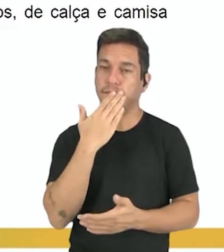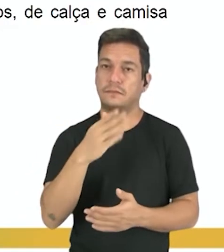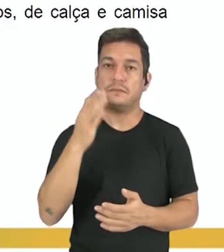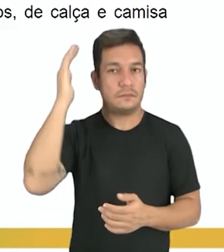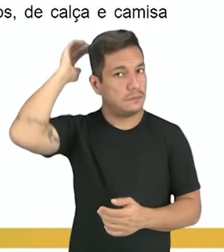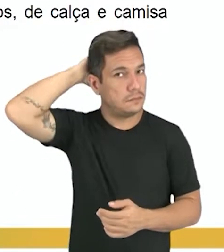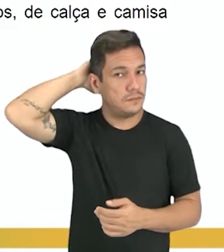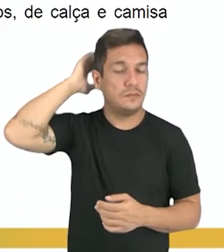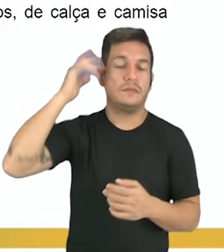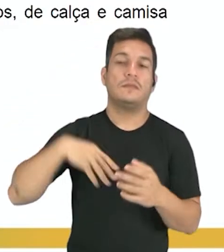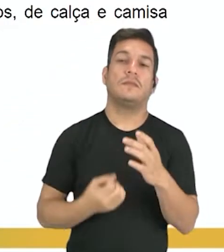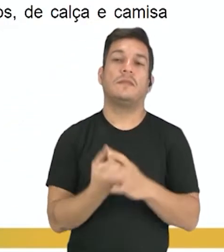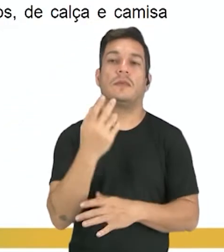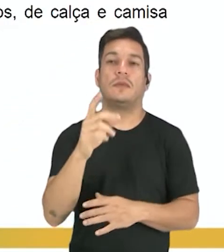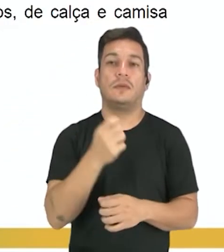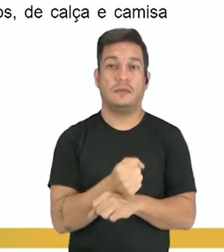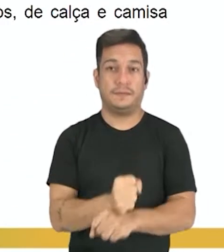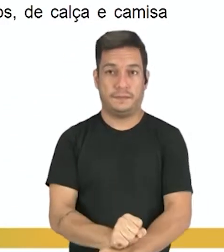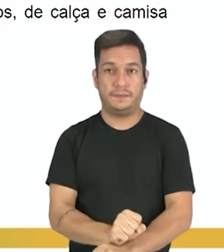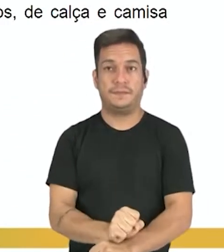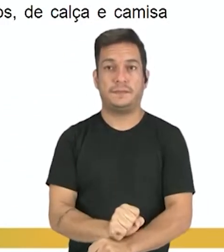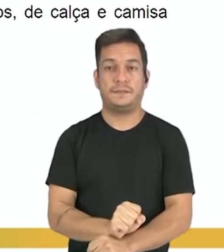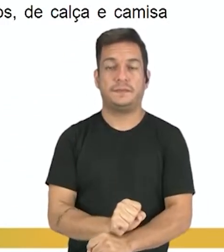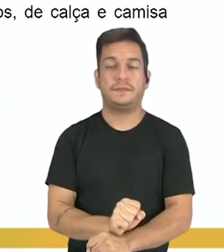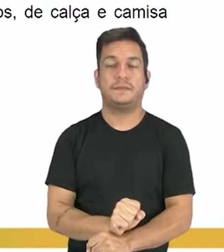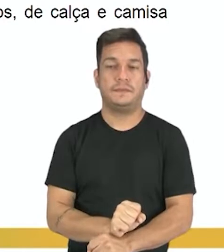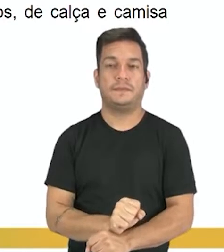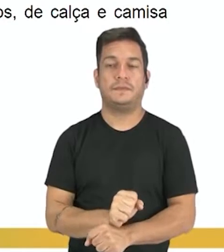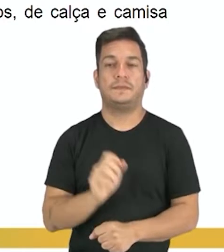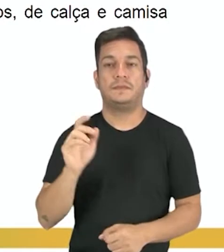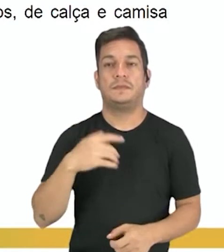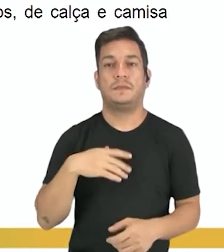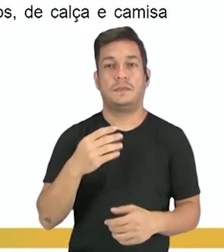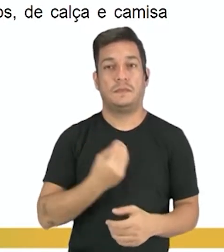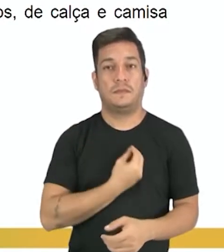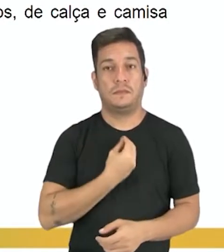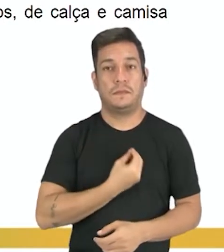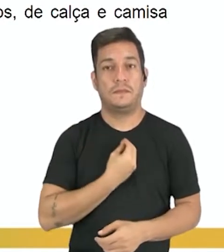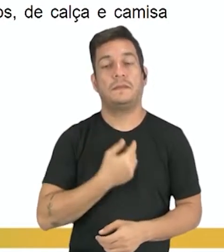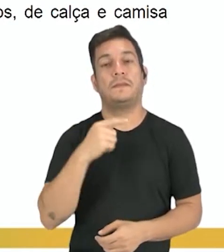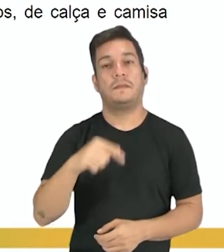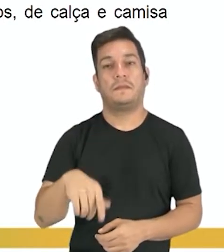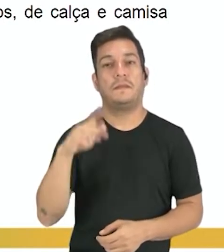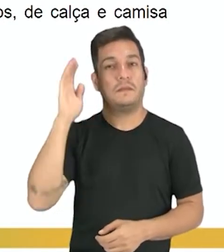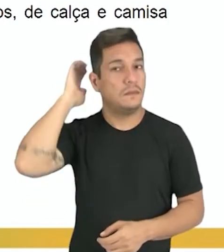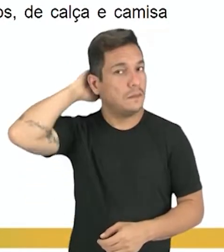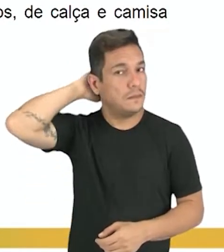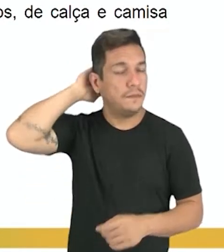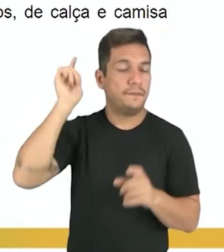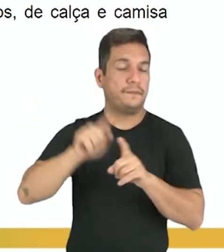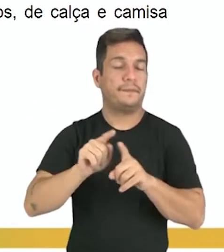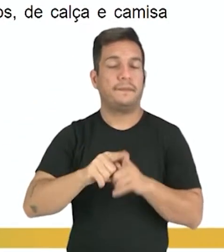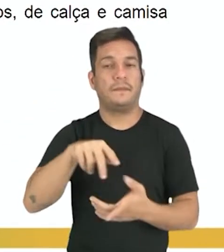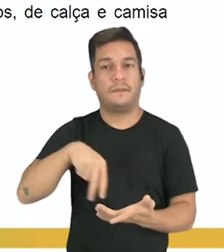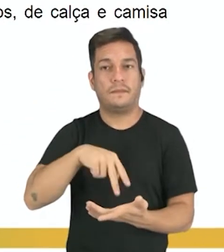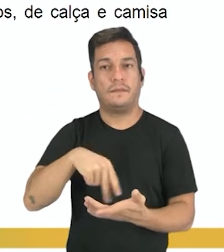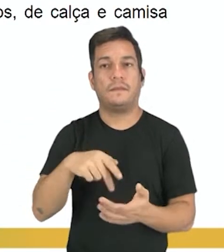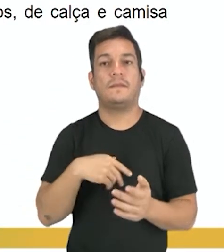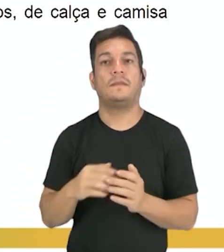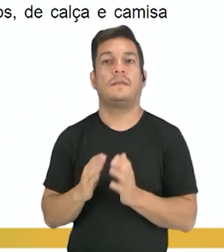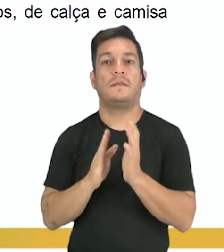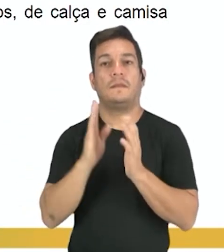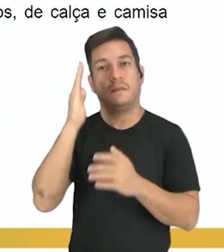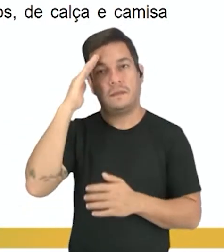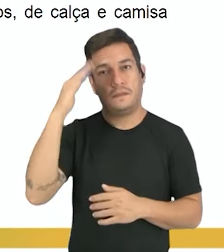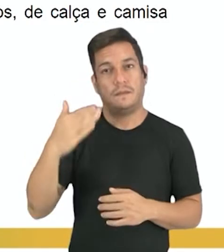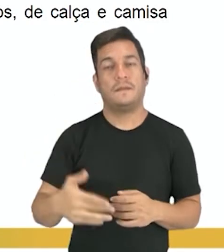né originou-se dos escravos africanos que habitavam na região a dança que a celebração da